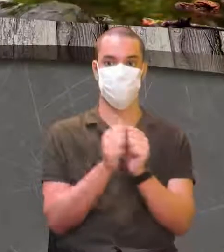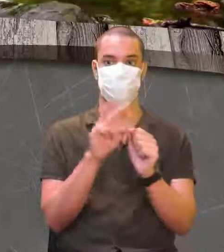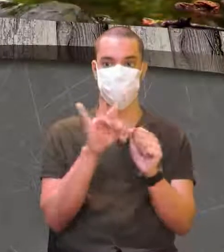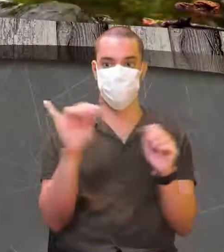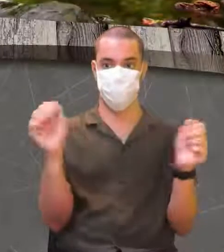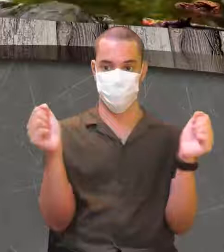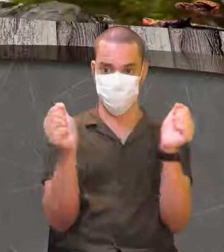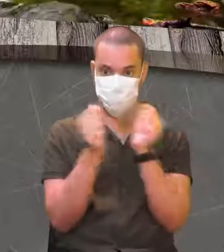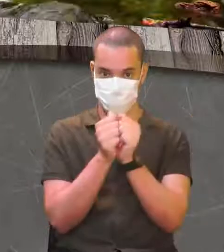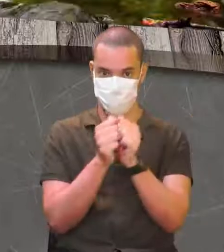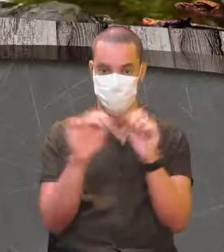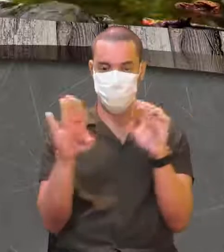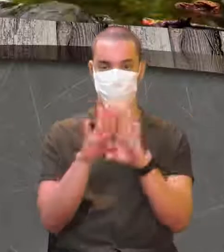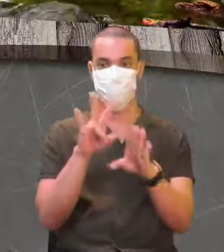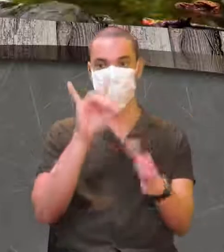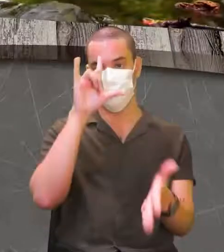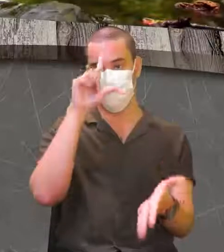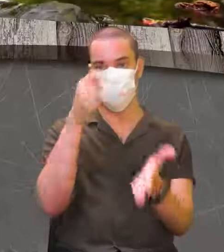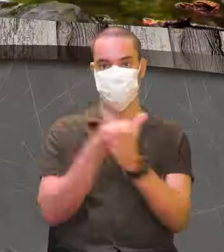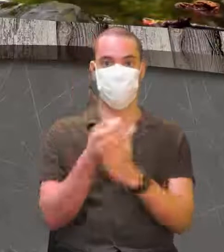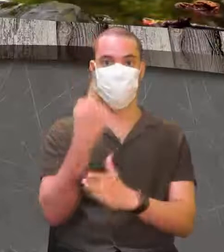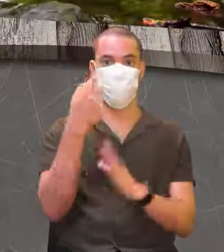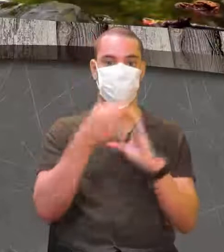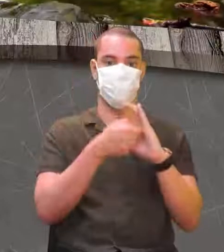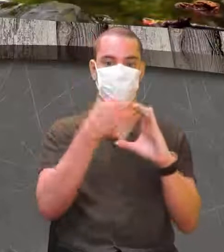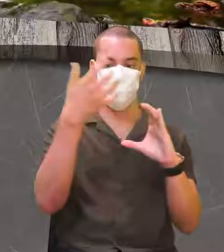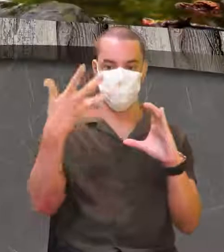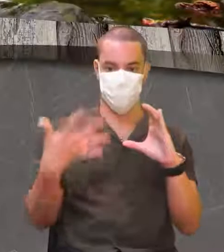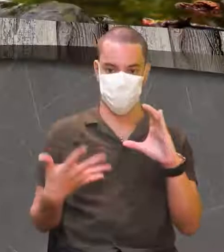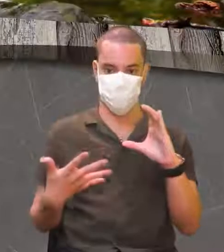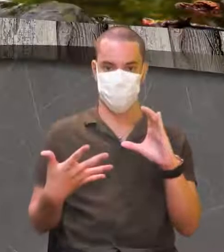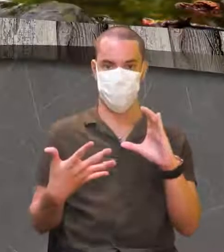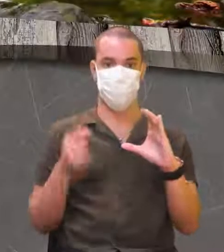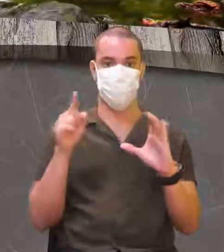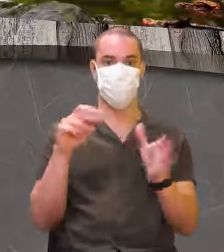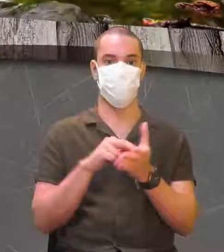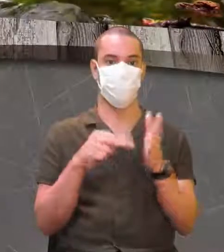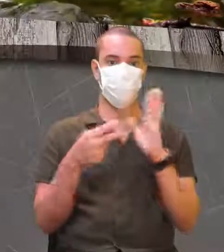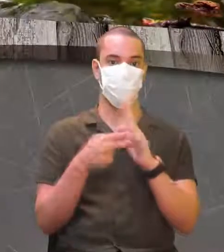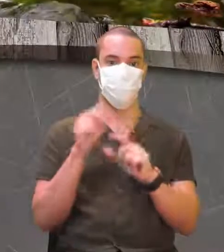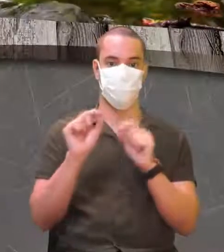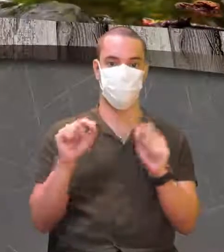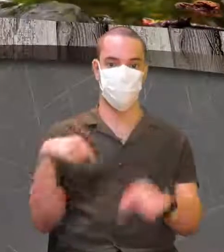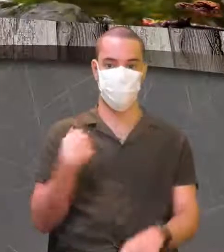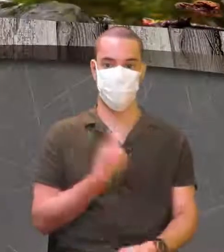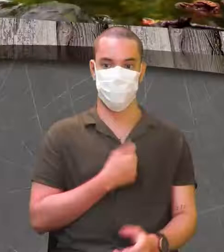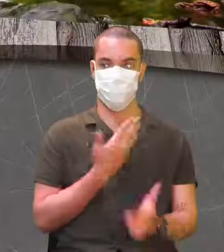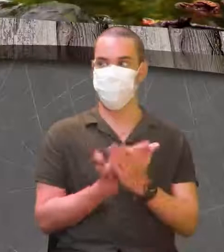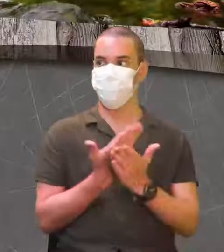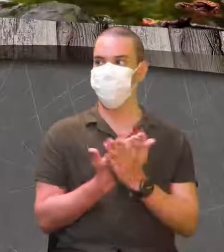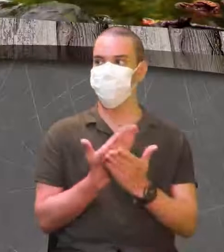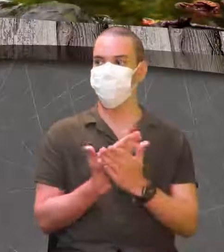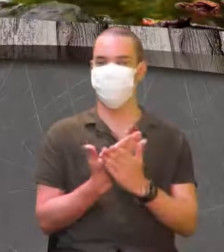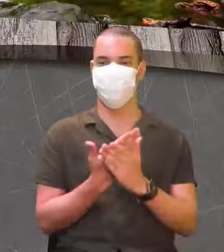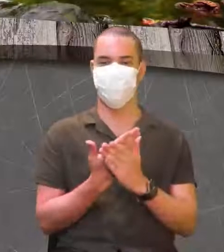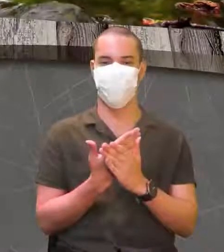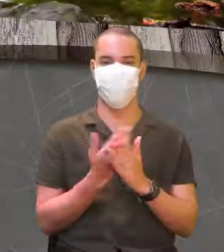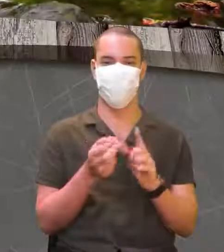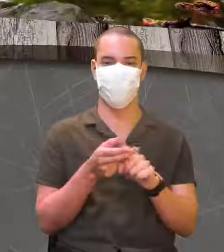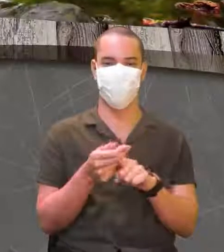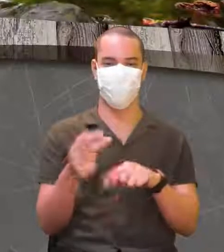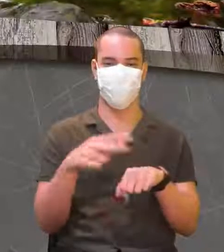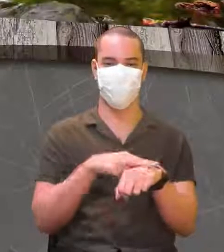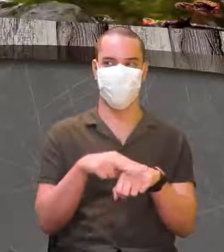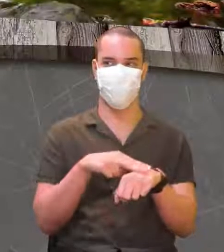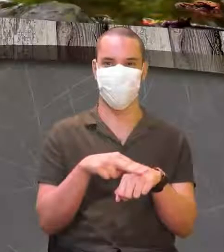unir e vão determinar uma característica. Isso é quando ele estava estudando lá com as ervivas. Você lembra muito bem disso. E